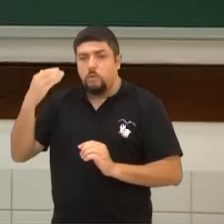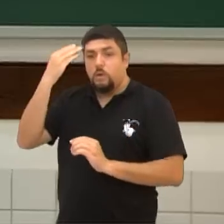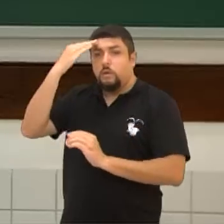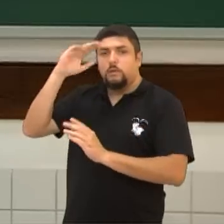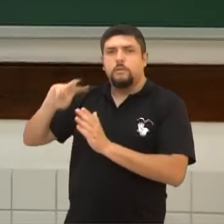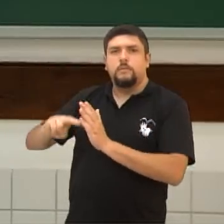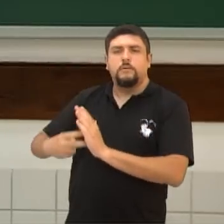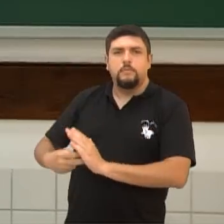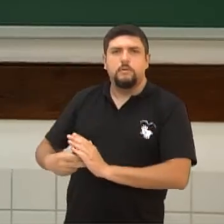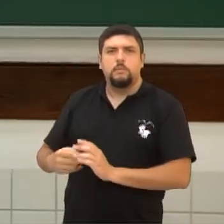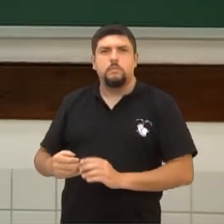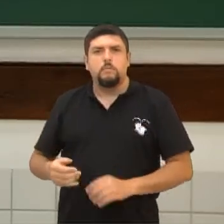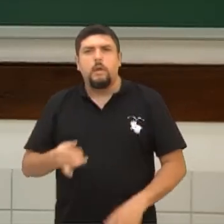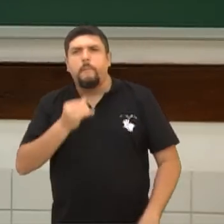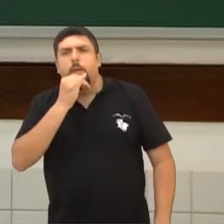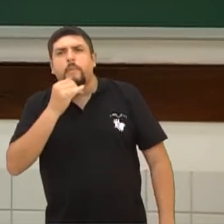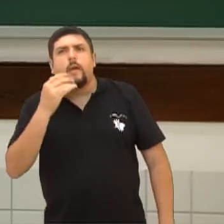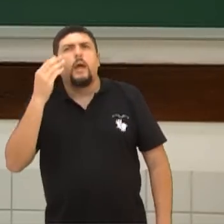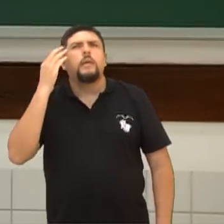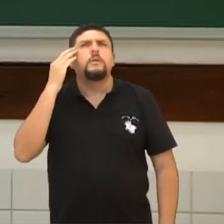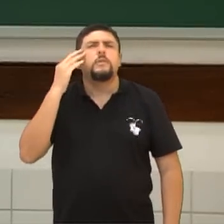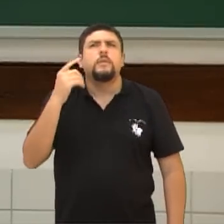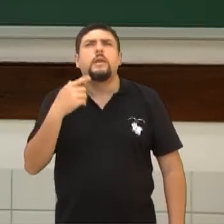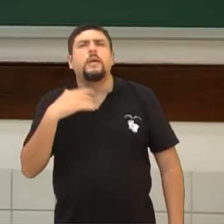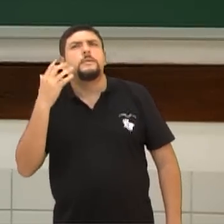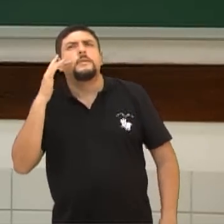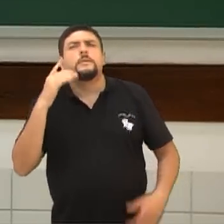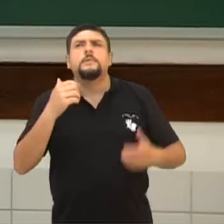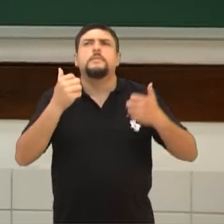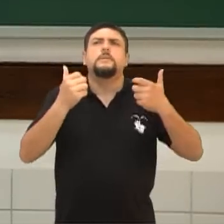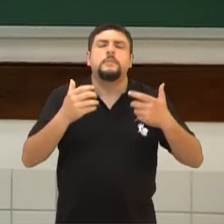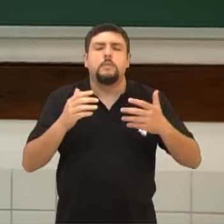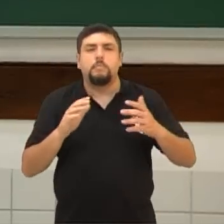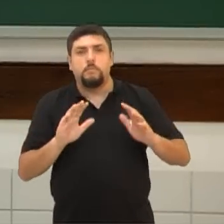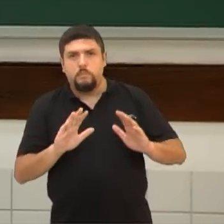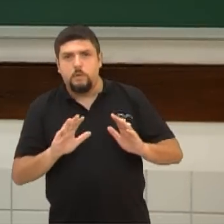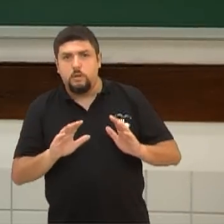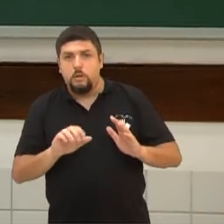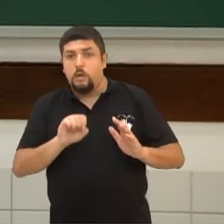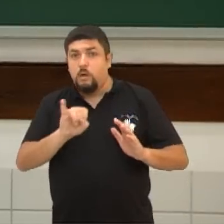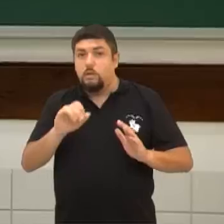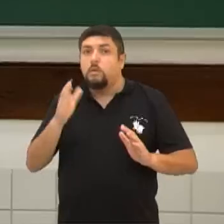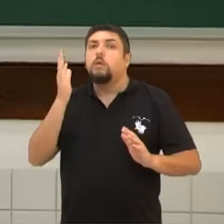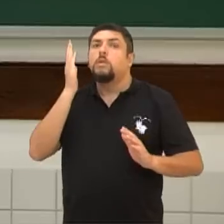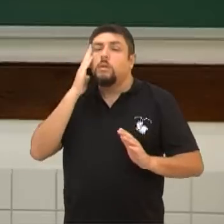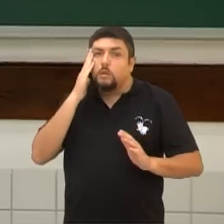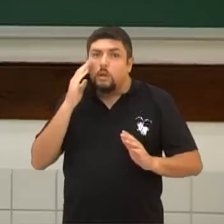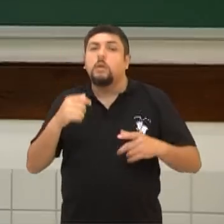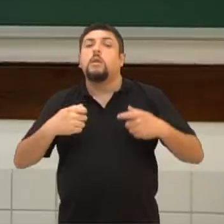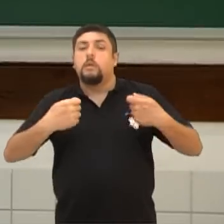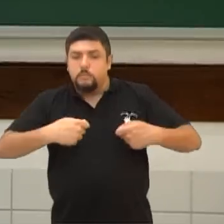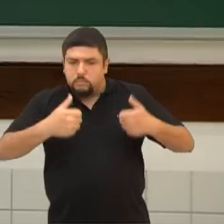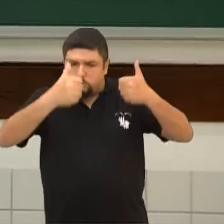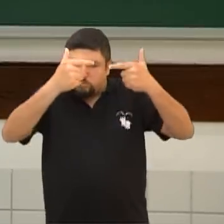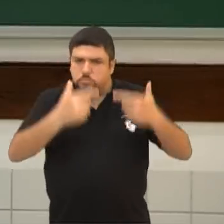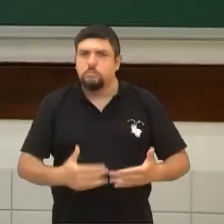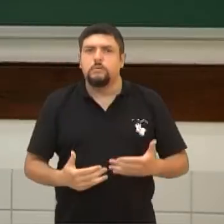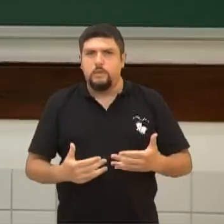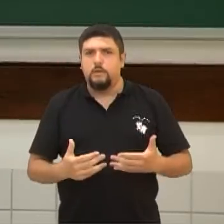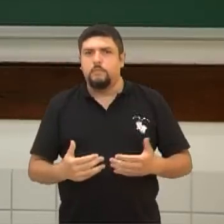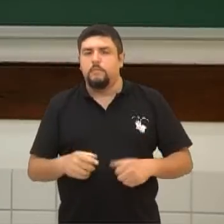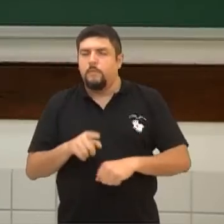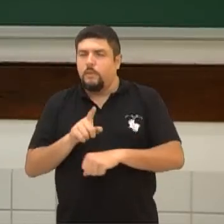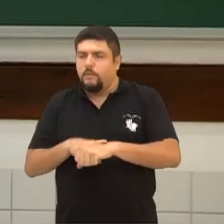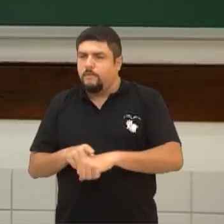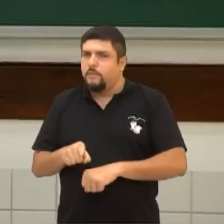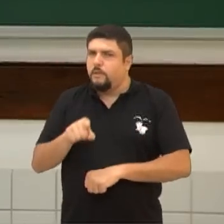né? Mas eu não sei explicar. Não, para você saber alguma coisa, você tem que conseguir conceituar aquilo. Eu vou dar um